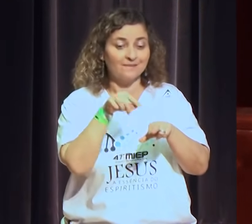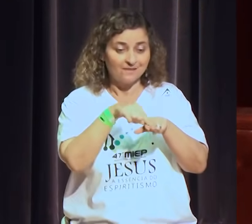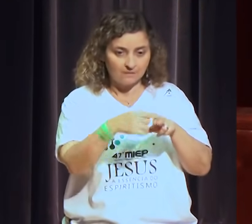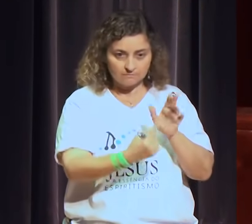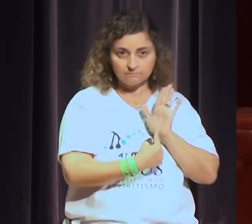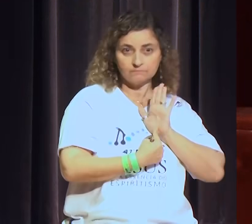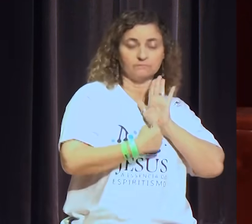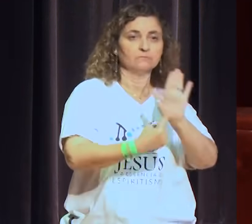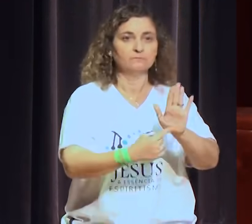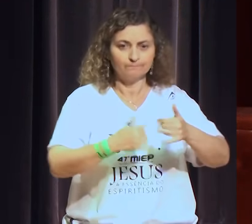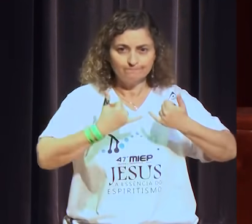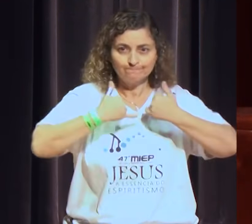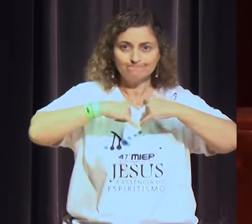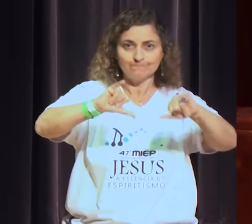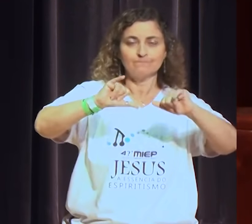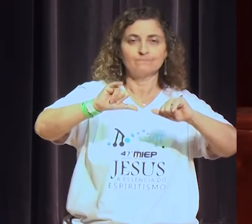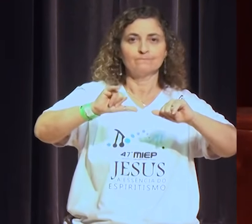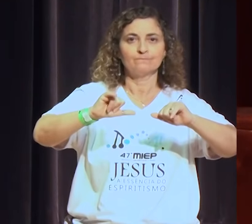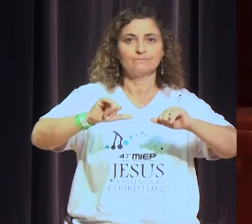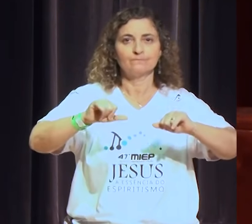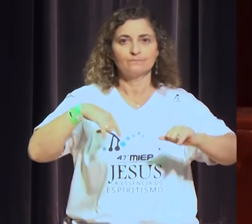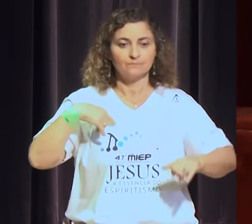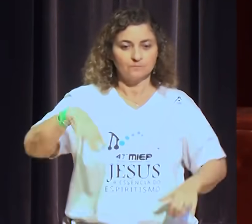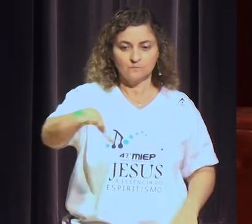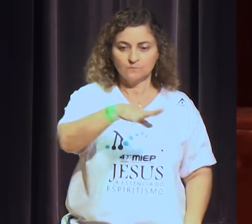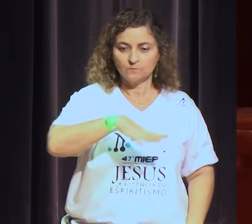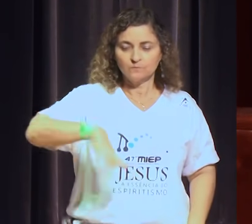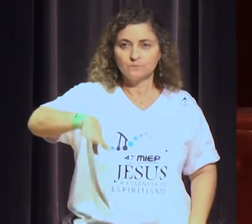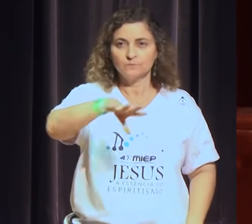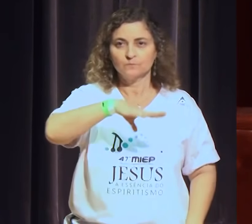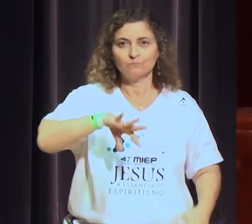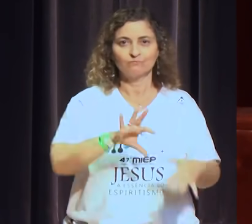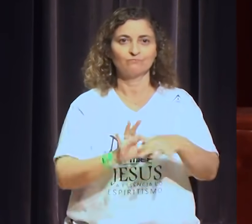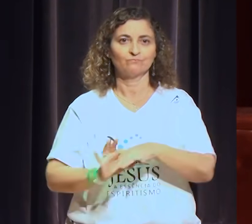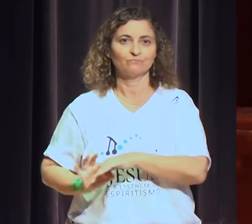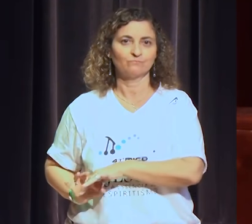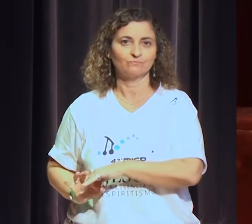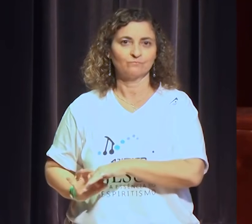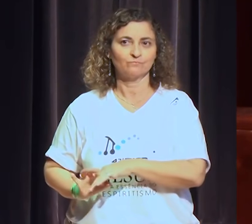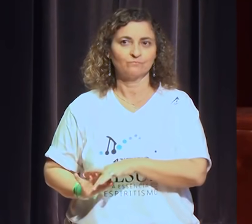essas pessoas vêm, elas impactam o ambiente.